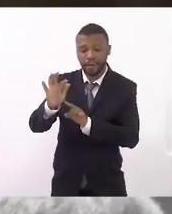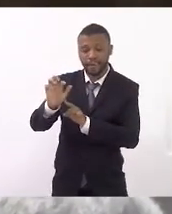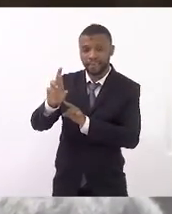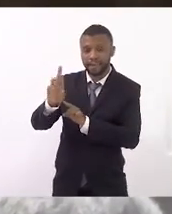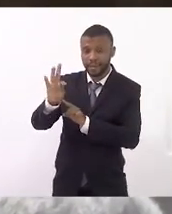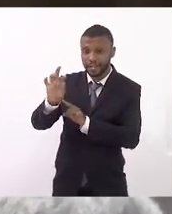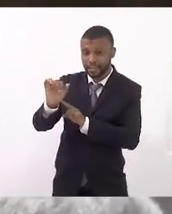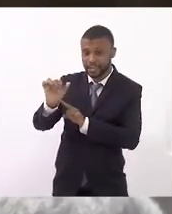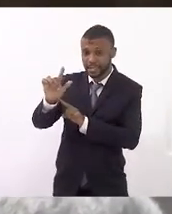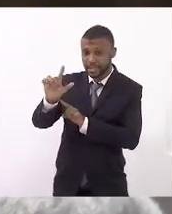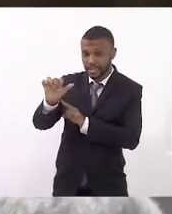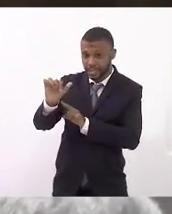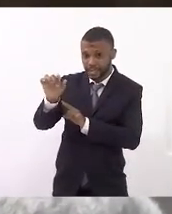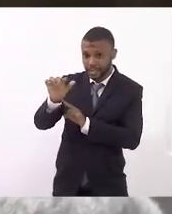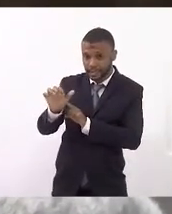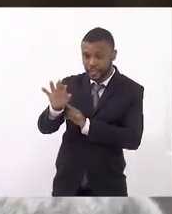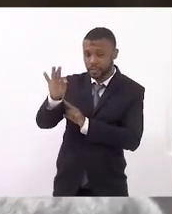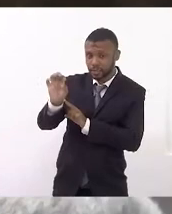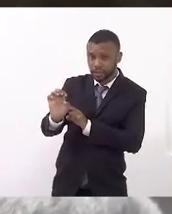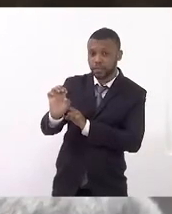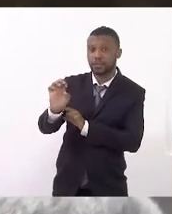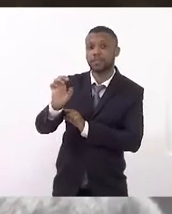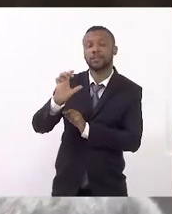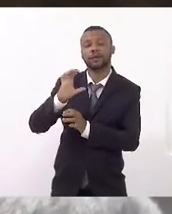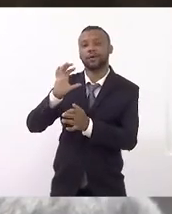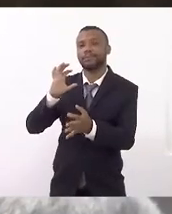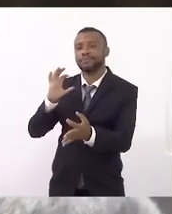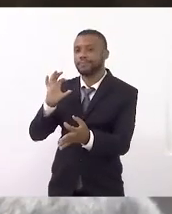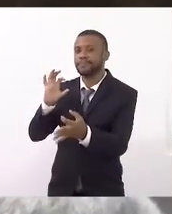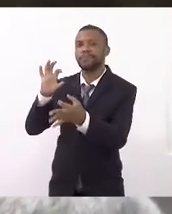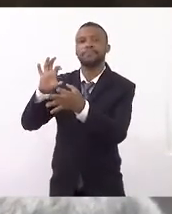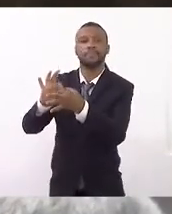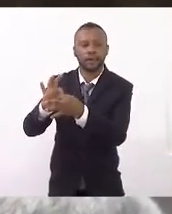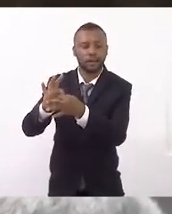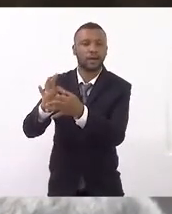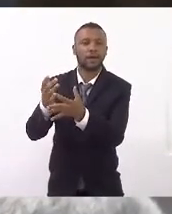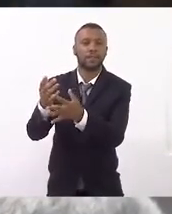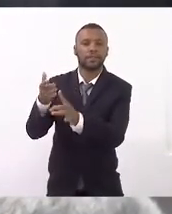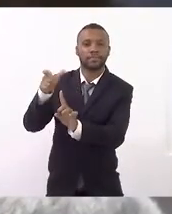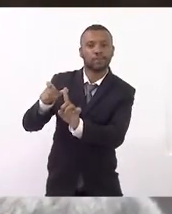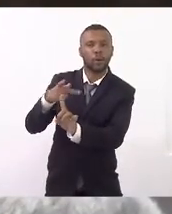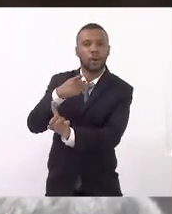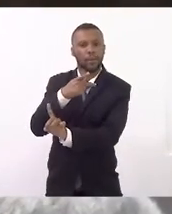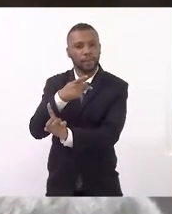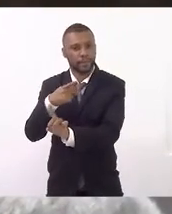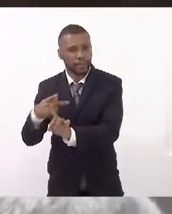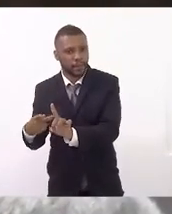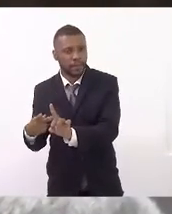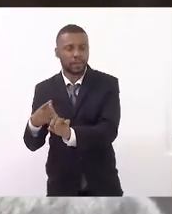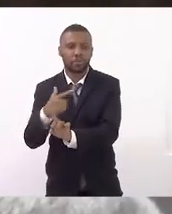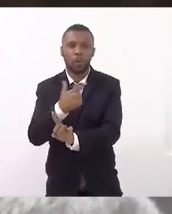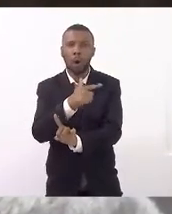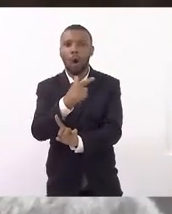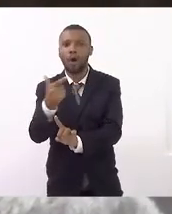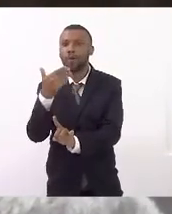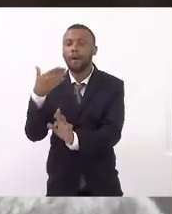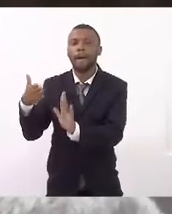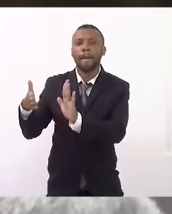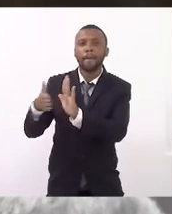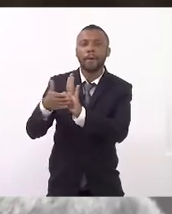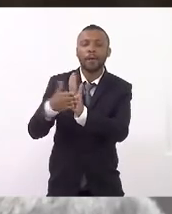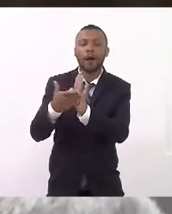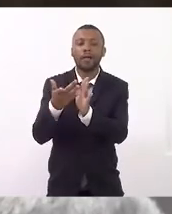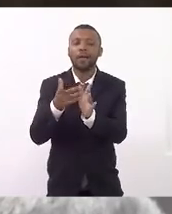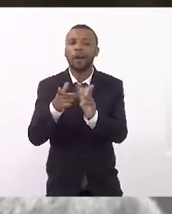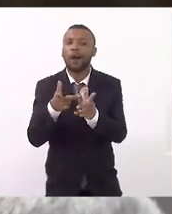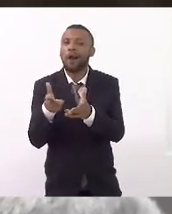margem a o presidente e outros proporem mineração em terra indígena,